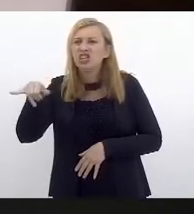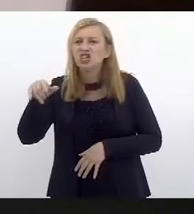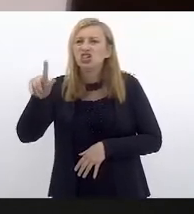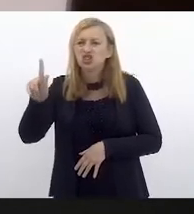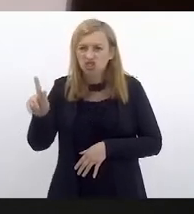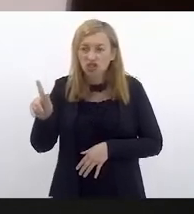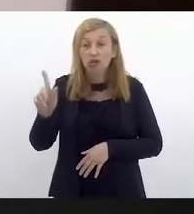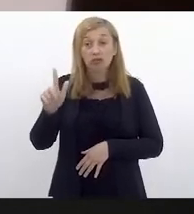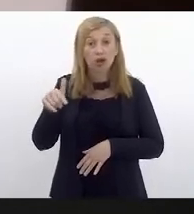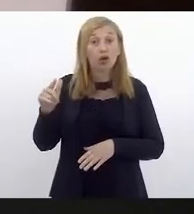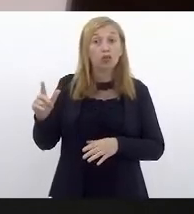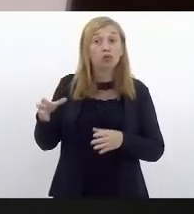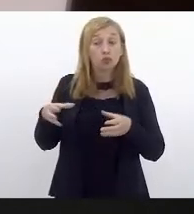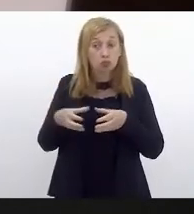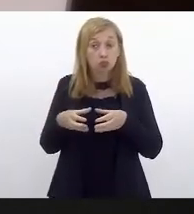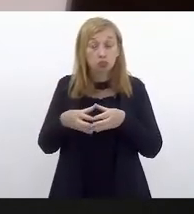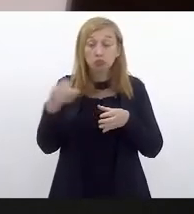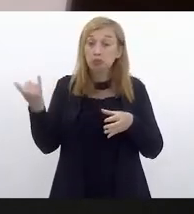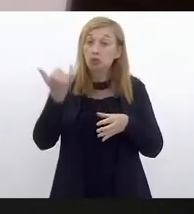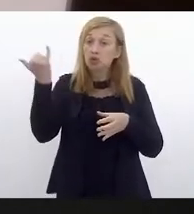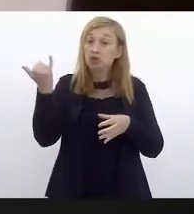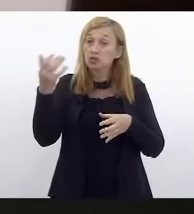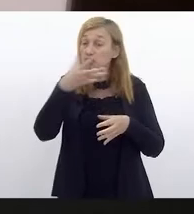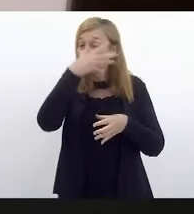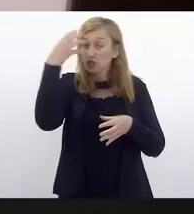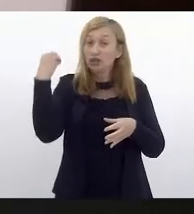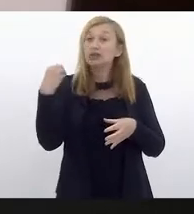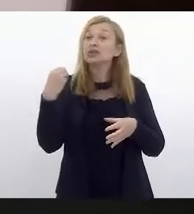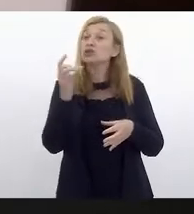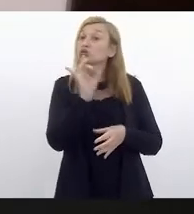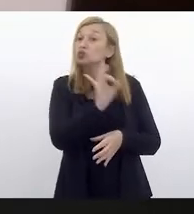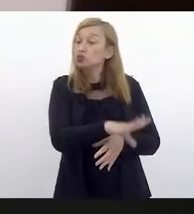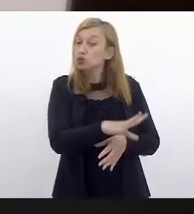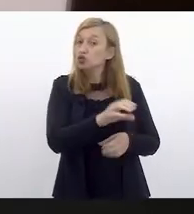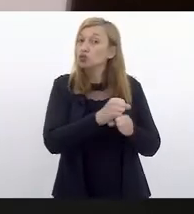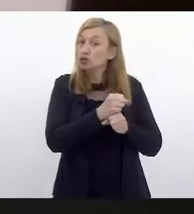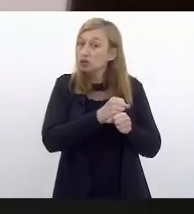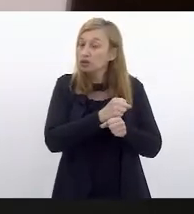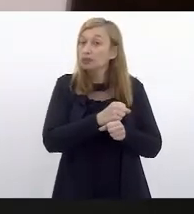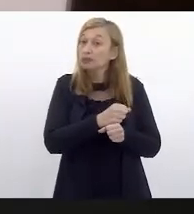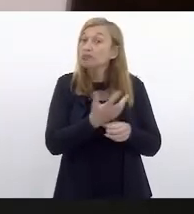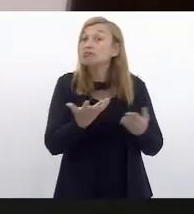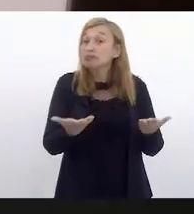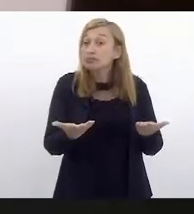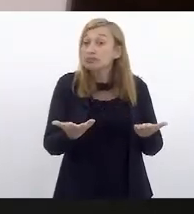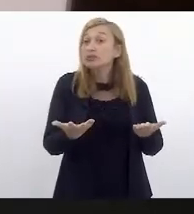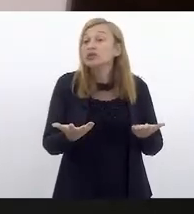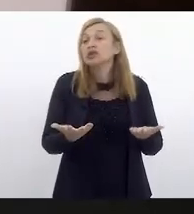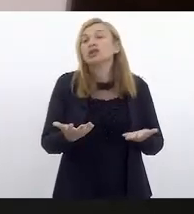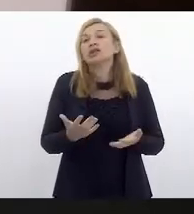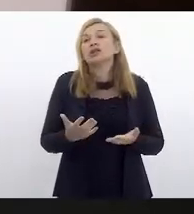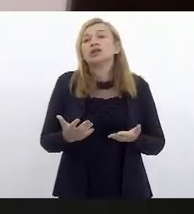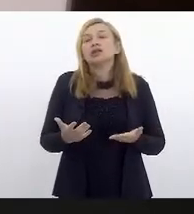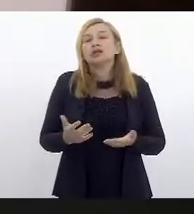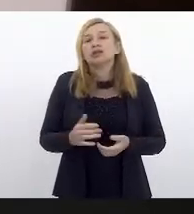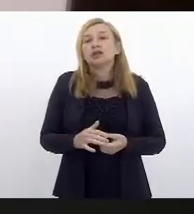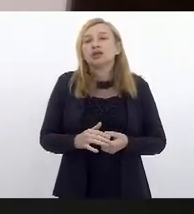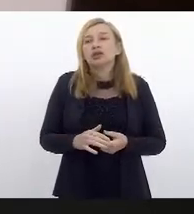órgão importantíssimo que ficou adormecido na última década. E você só ativa